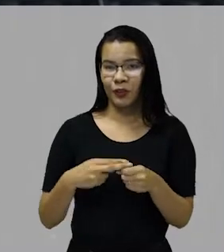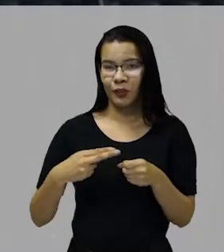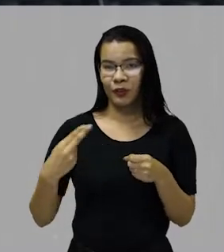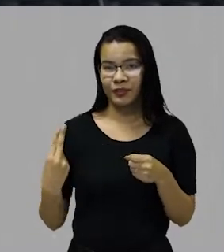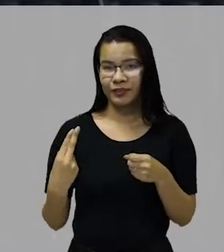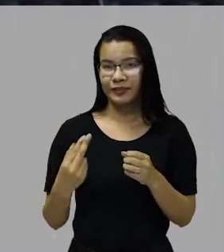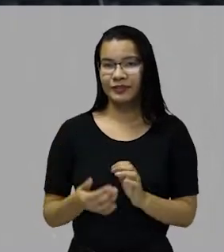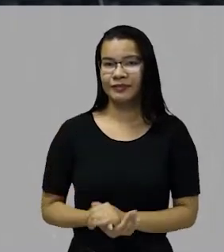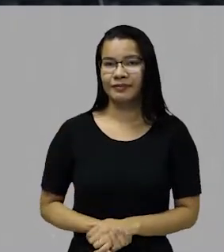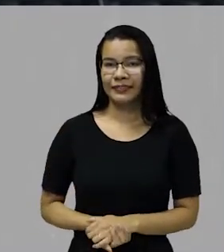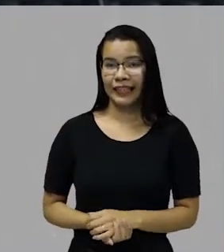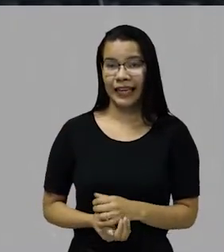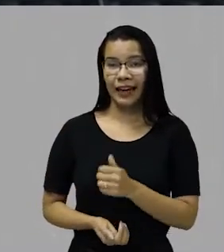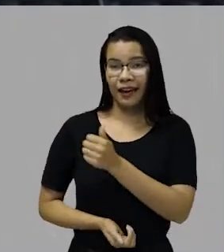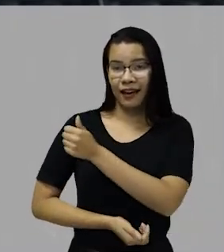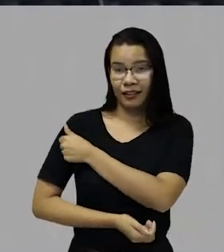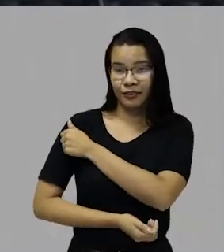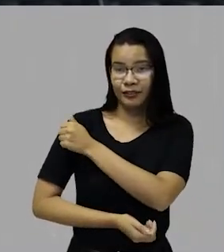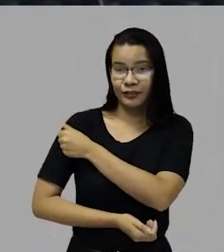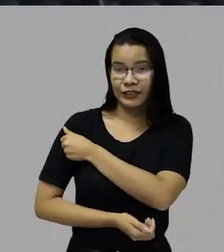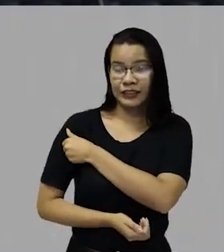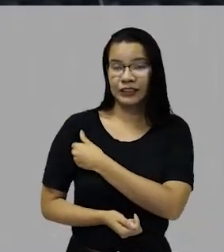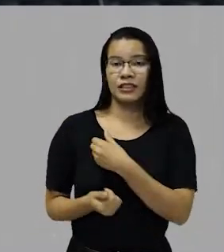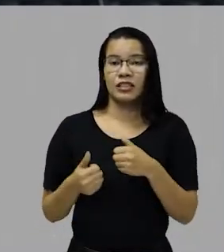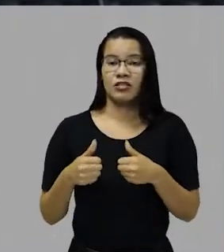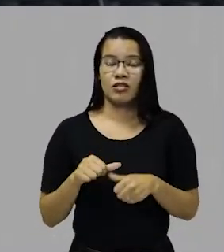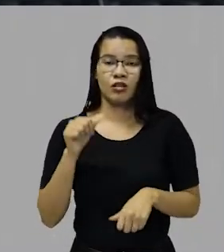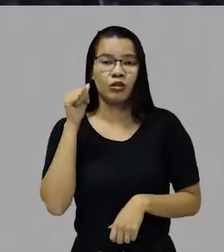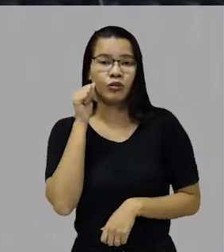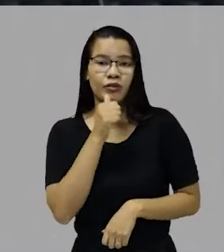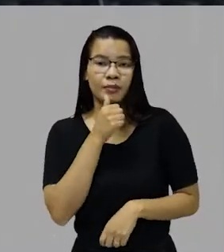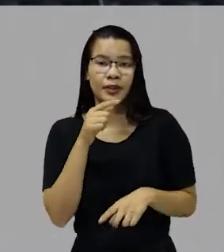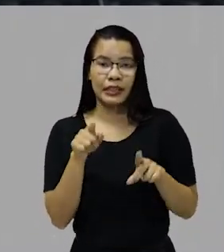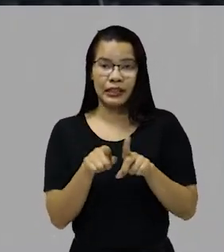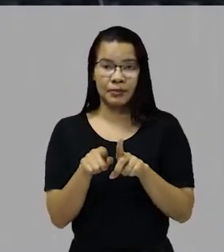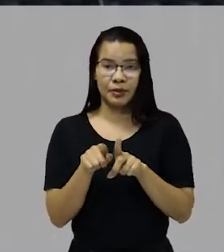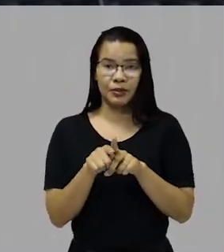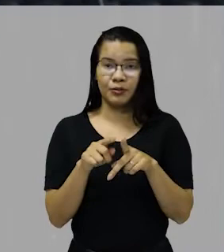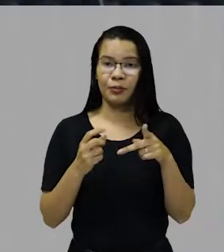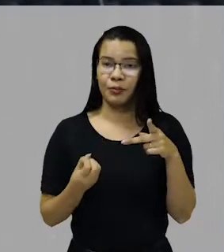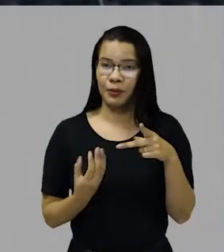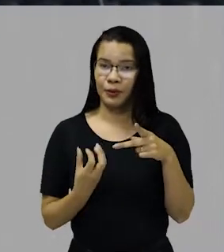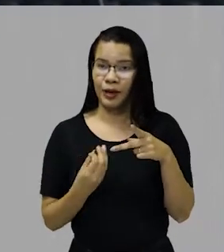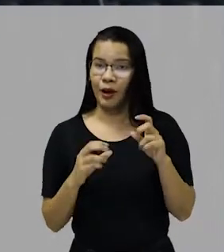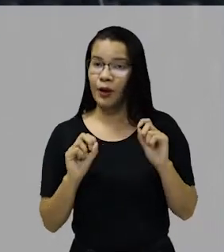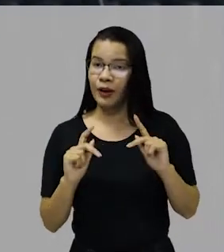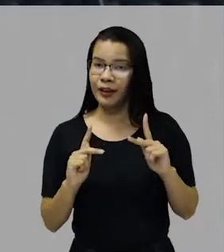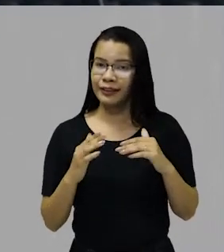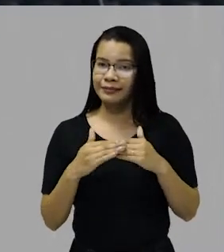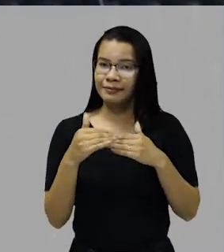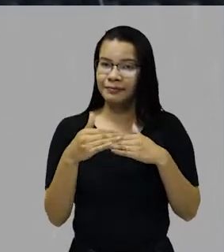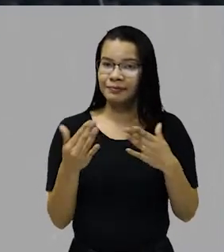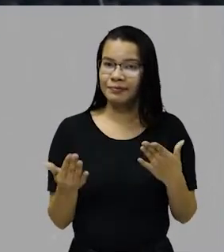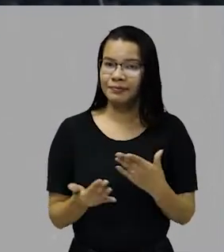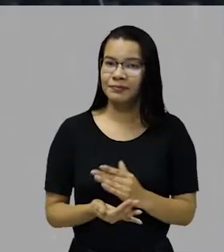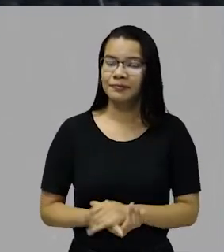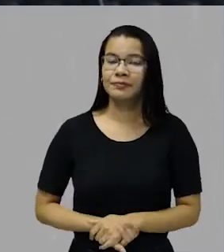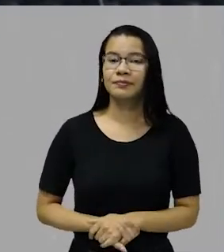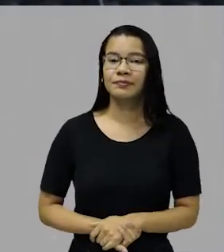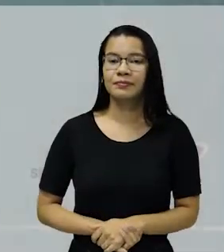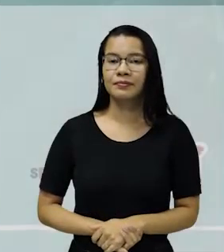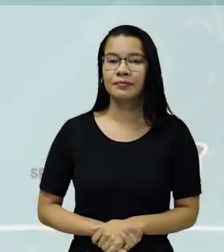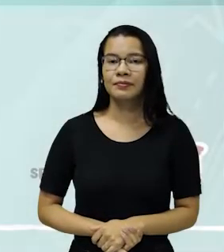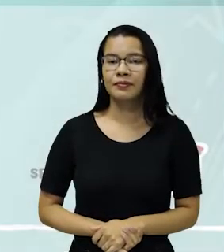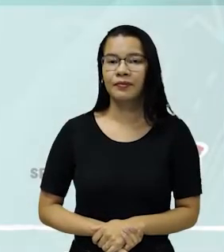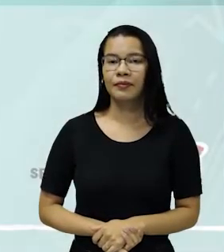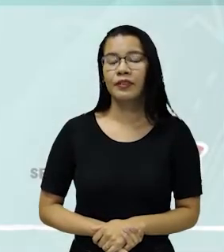no caso é alunas, que está no feminino e no plural, ok? Vamos avançar.